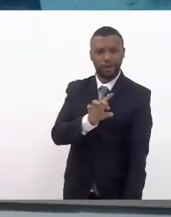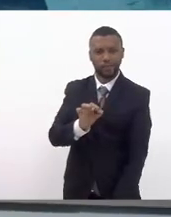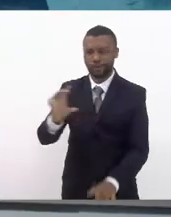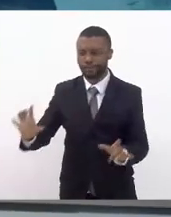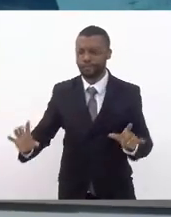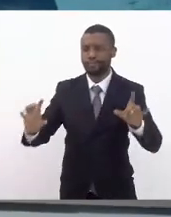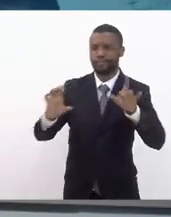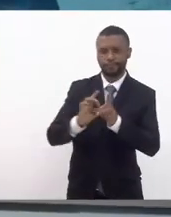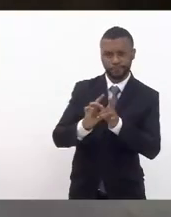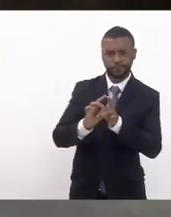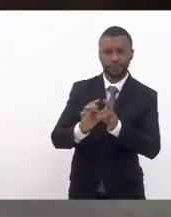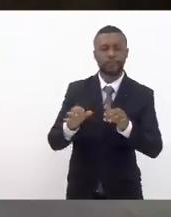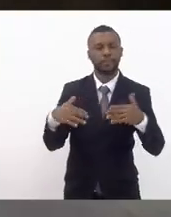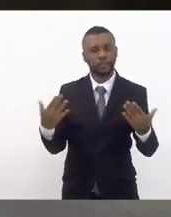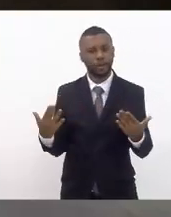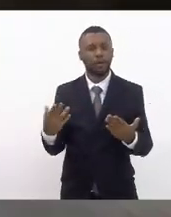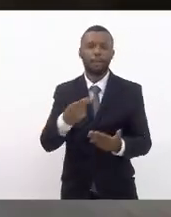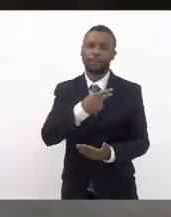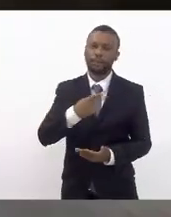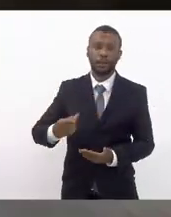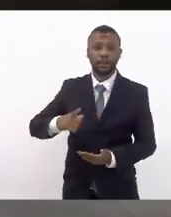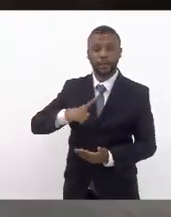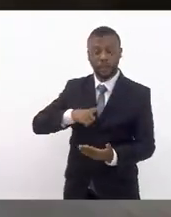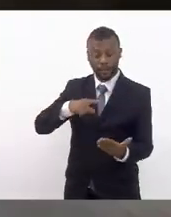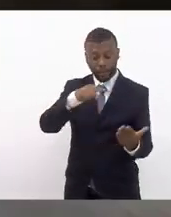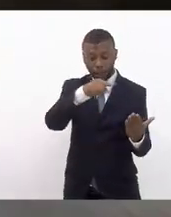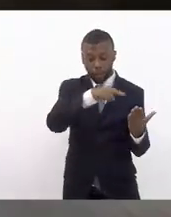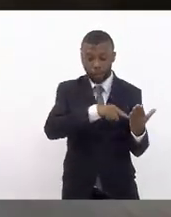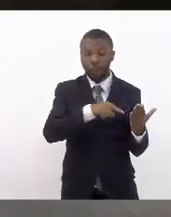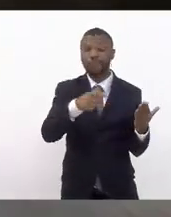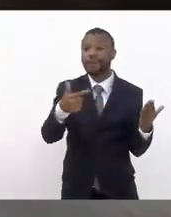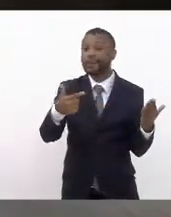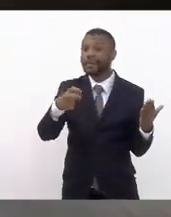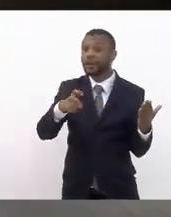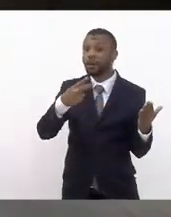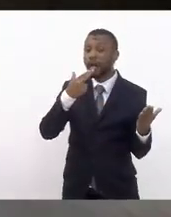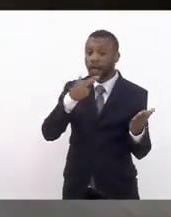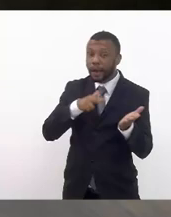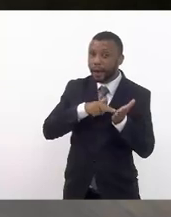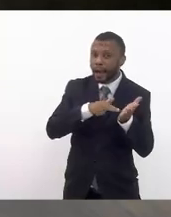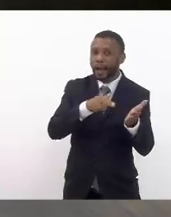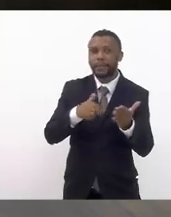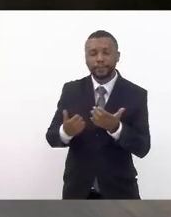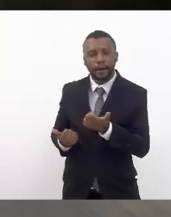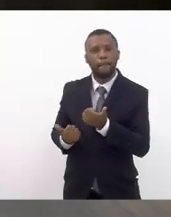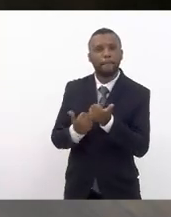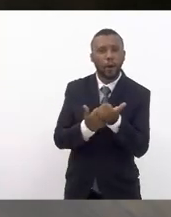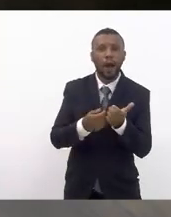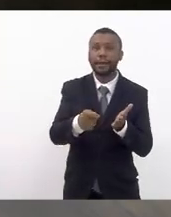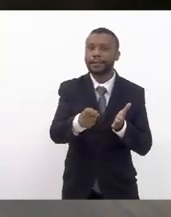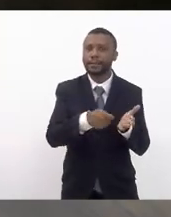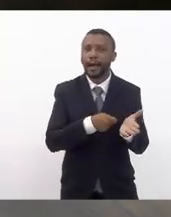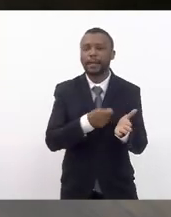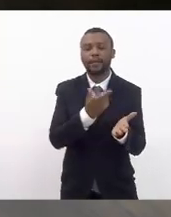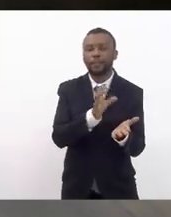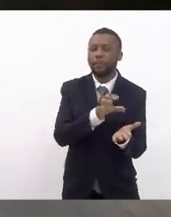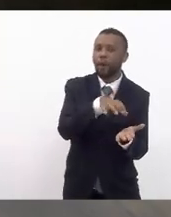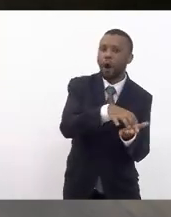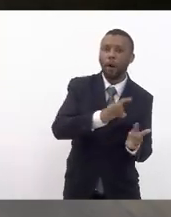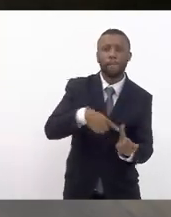Senhor presidente, eu tenho em mãos 25 cartas de apoio assinadas por órgãos e